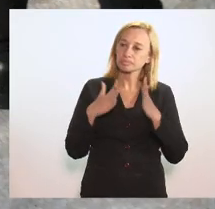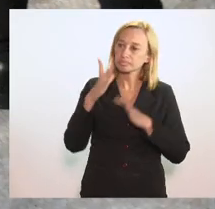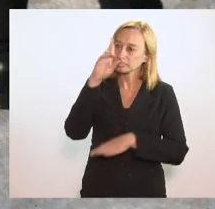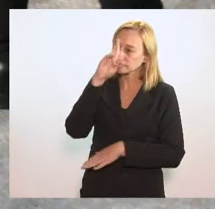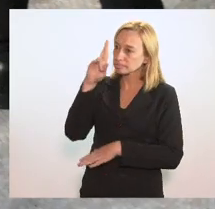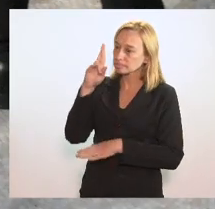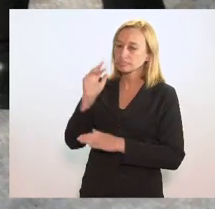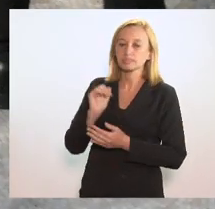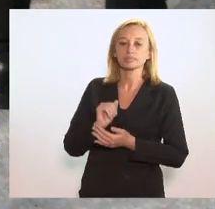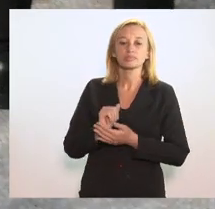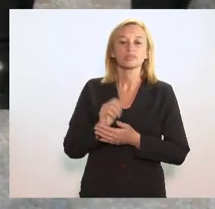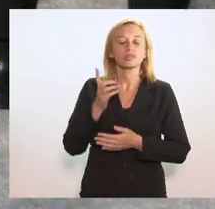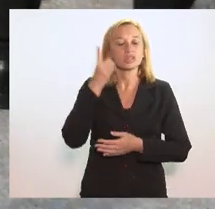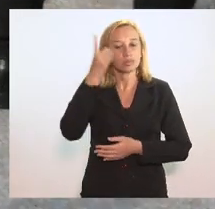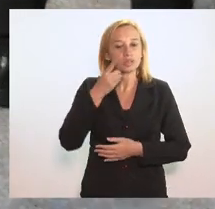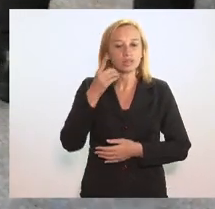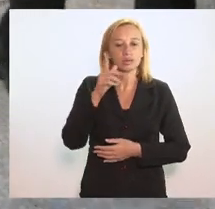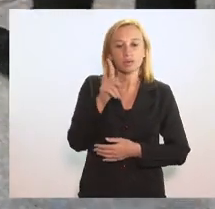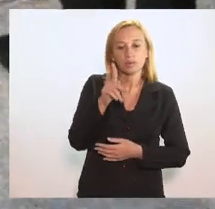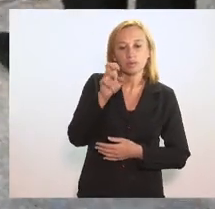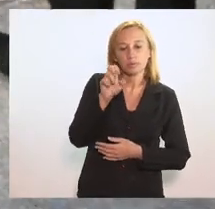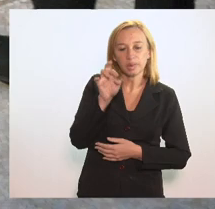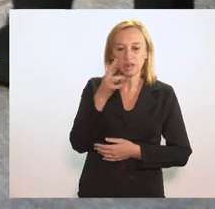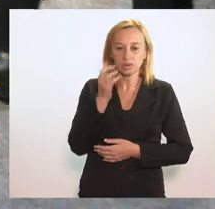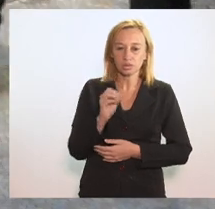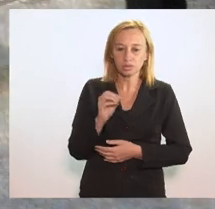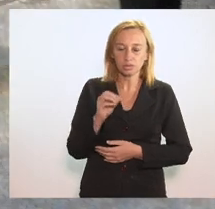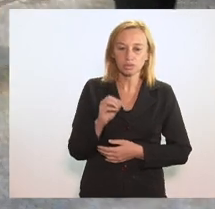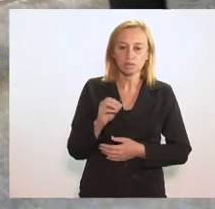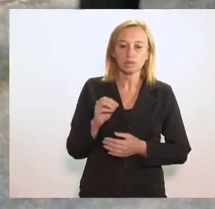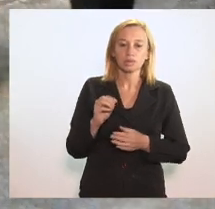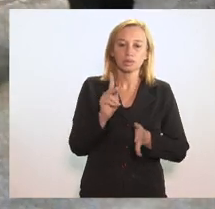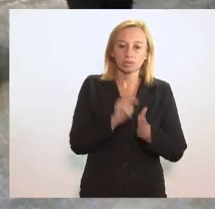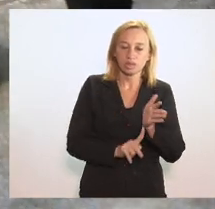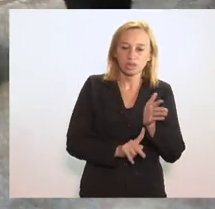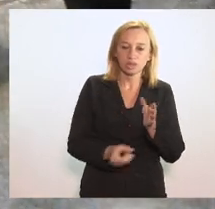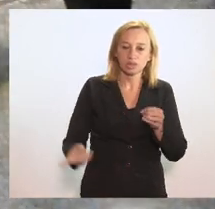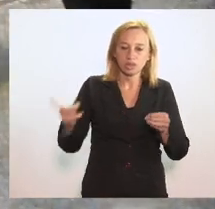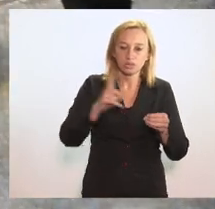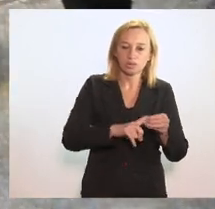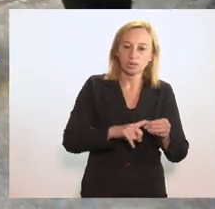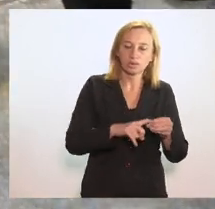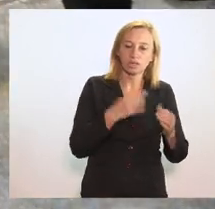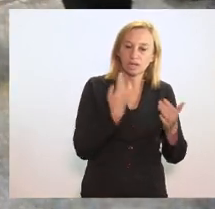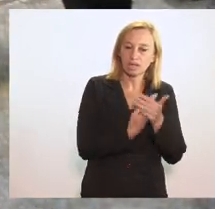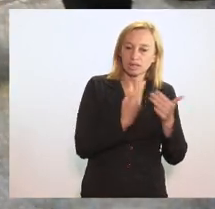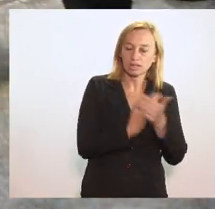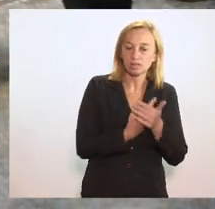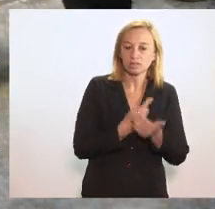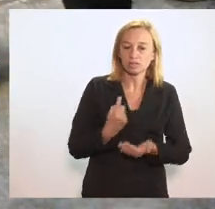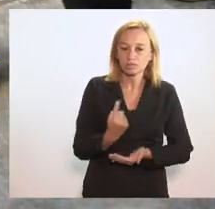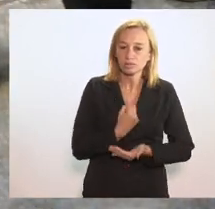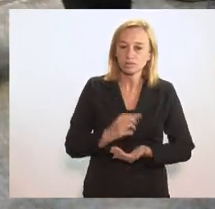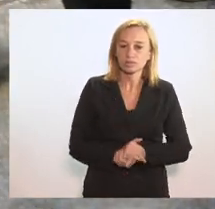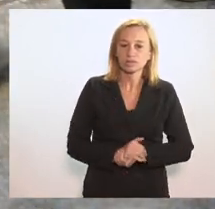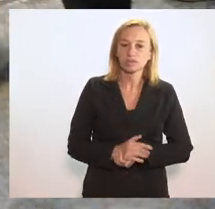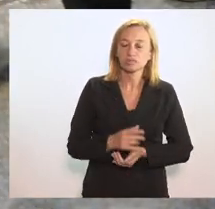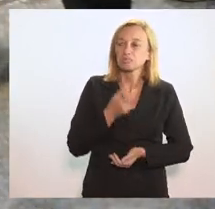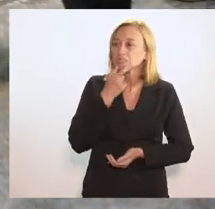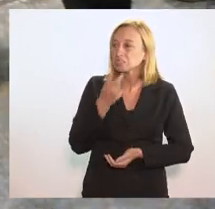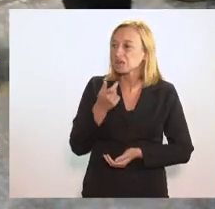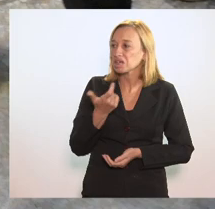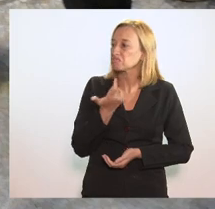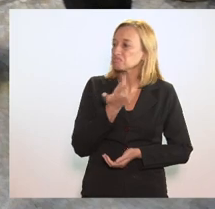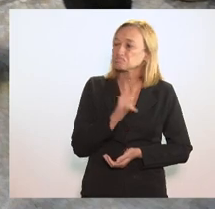o deputado Pedro Brazão por esse projeto de volta das nossas aulas. Eu fico sem